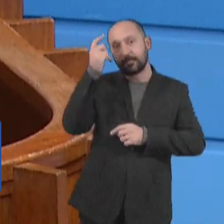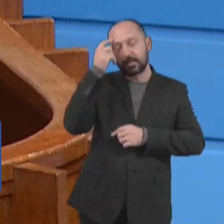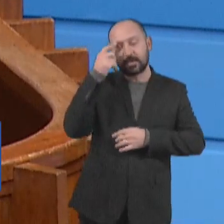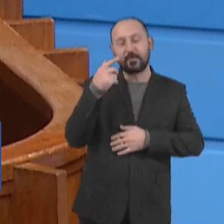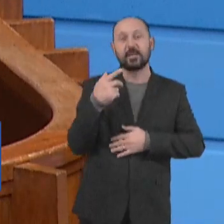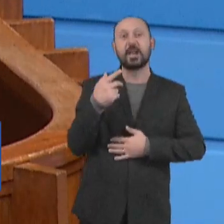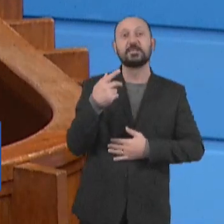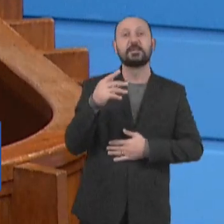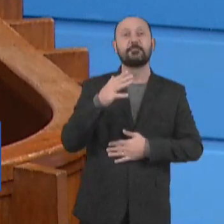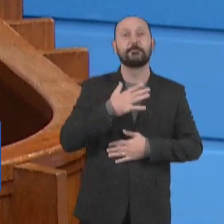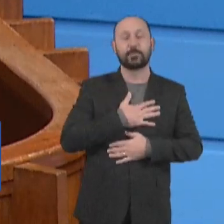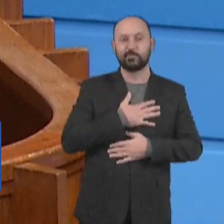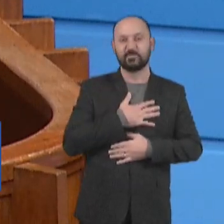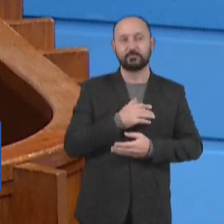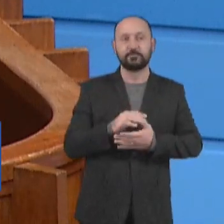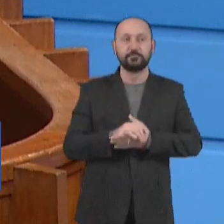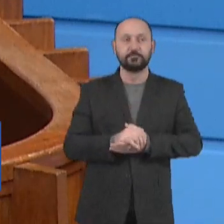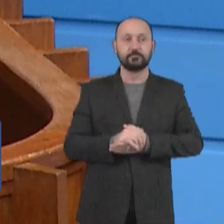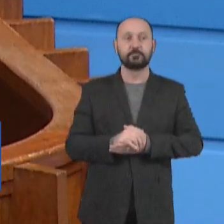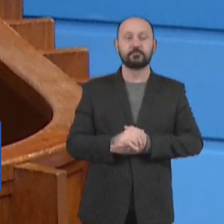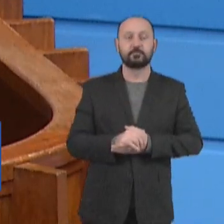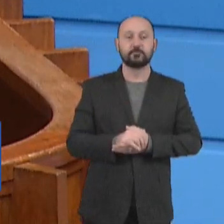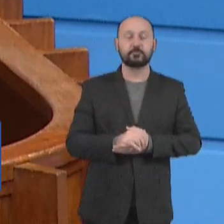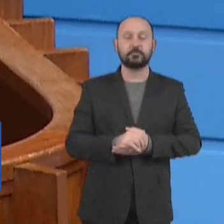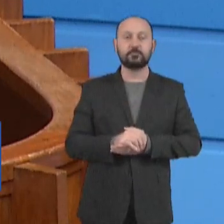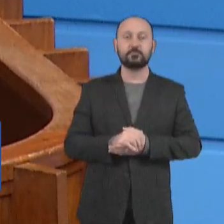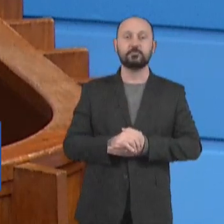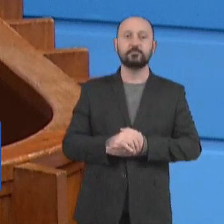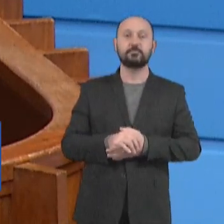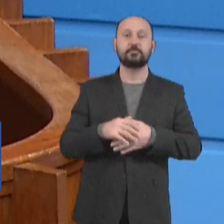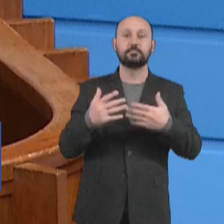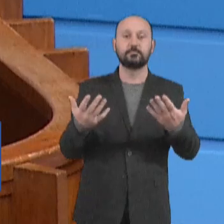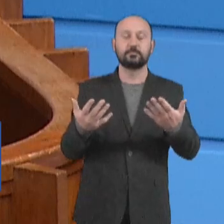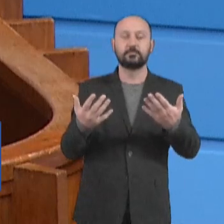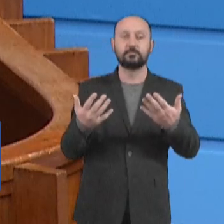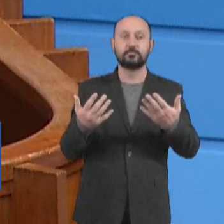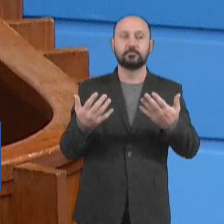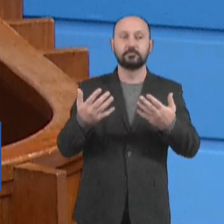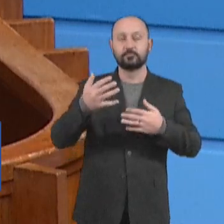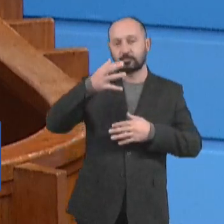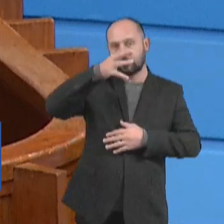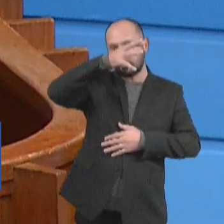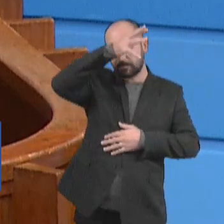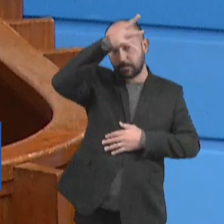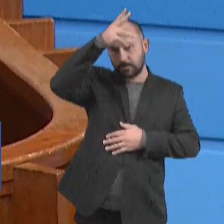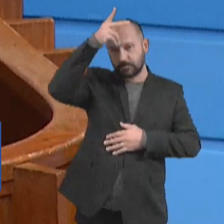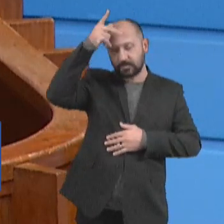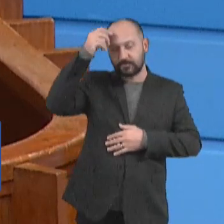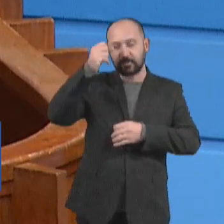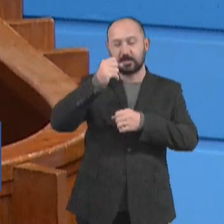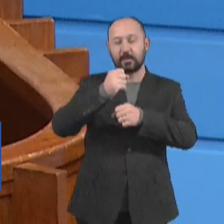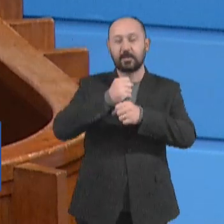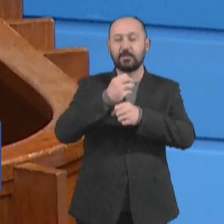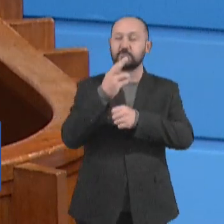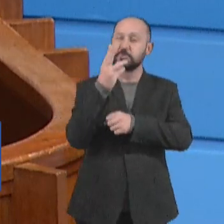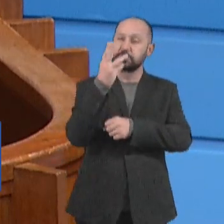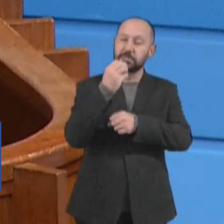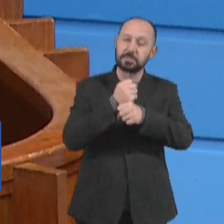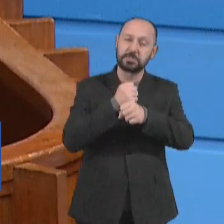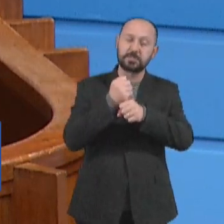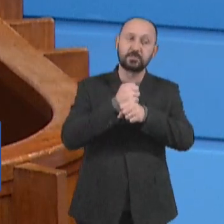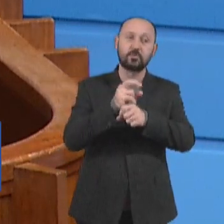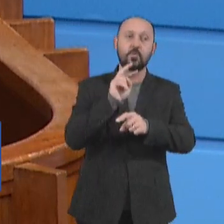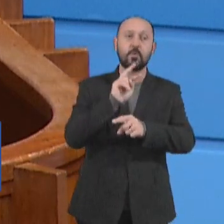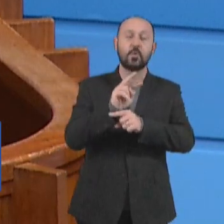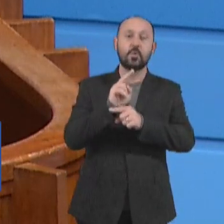considerava seu, né? Bom, invadido, o Mato Grosso fica por mais de 3 anos sob